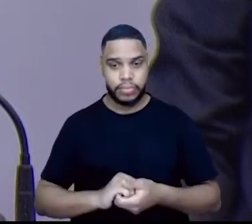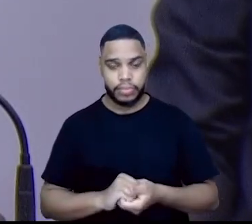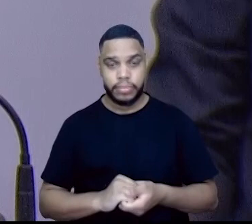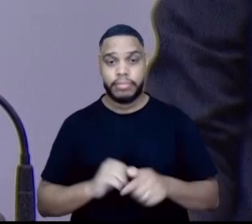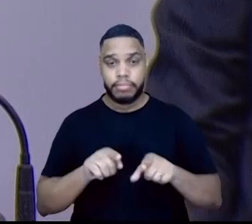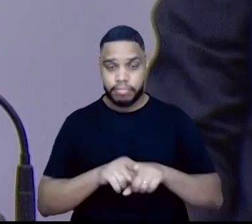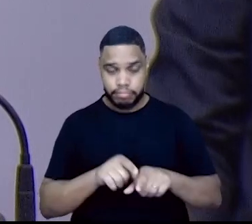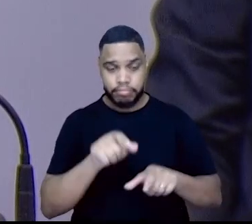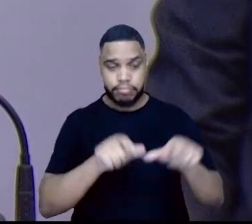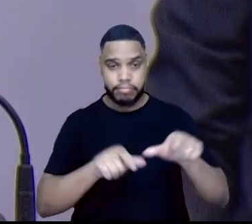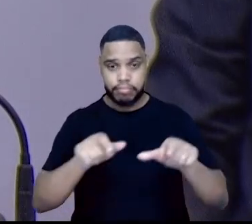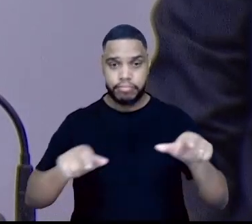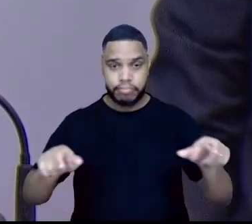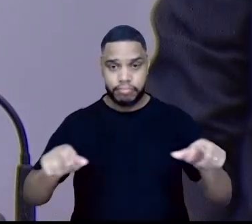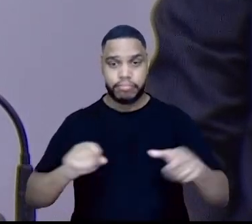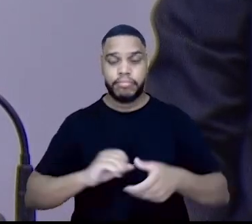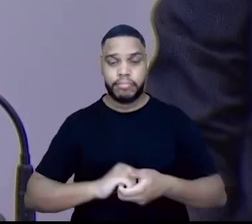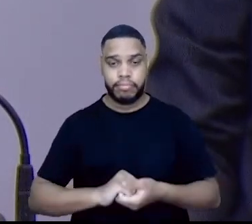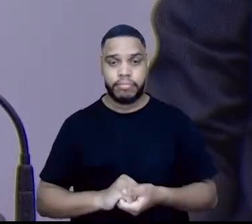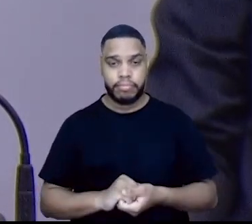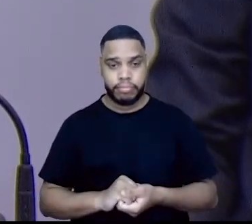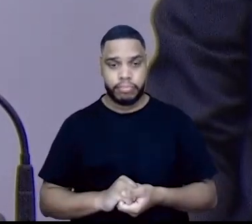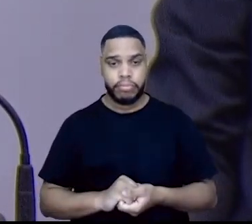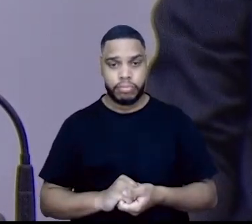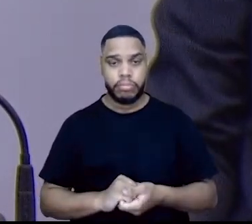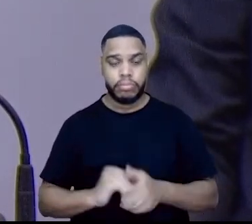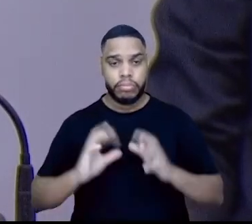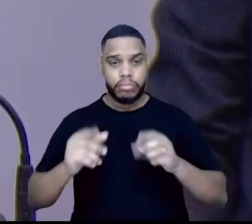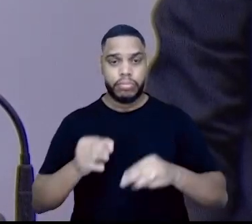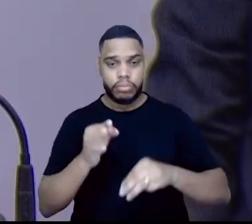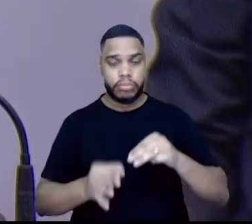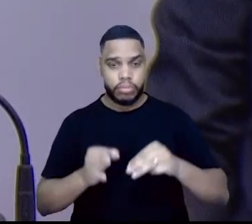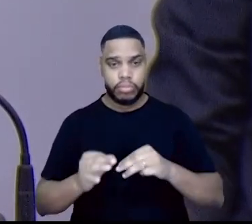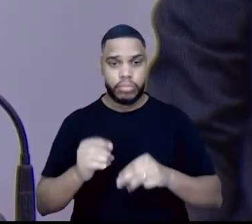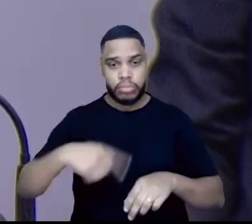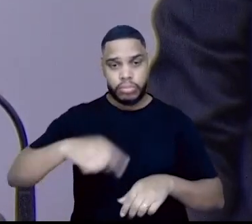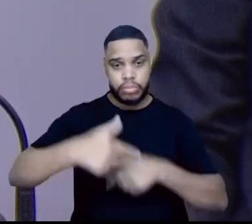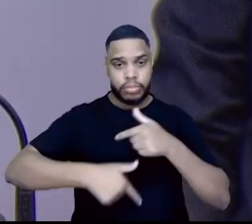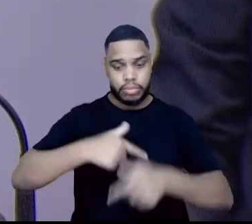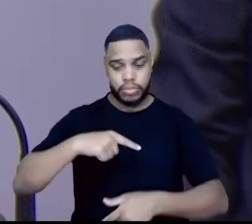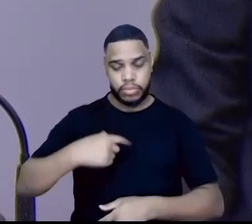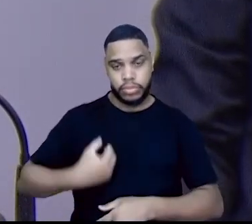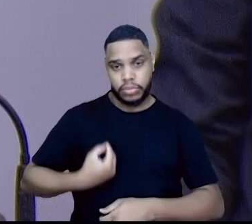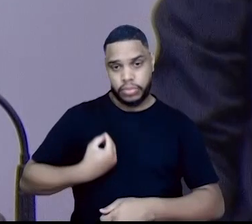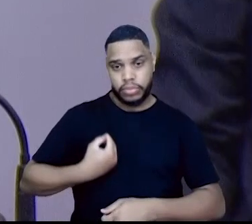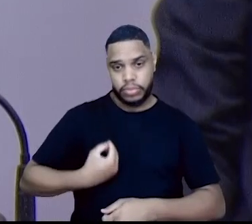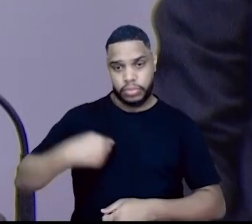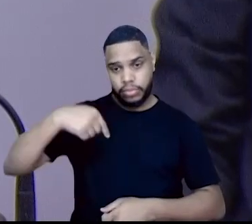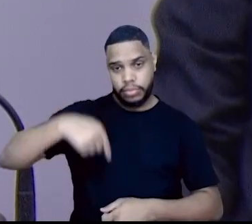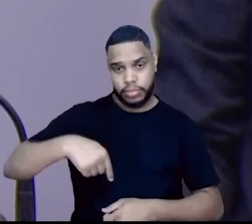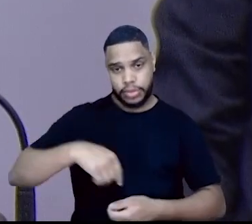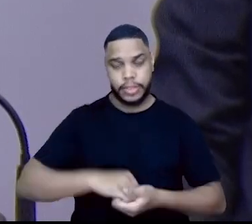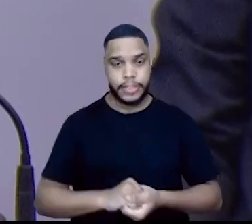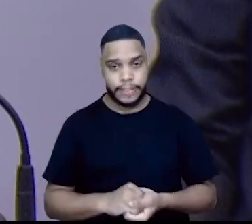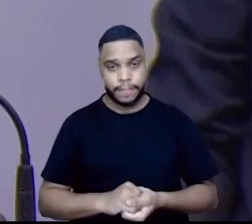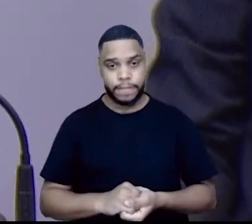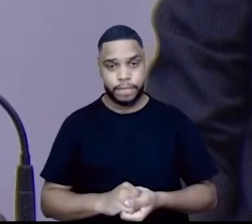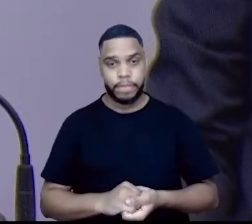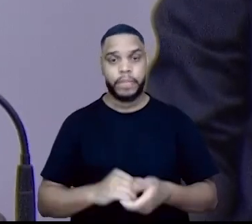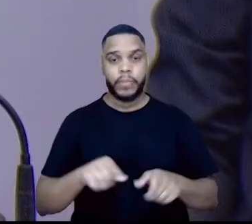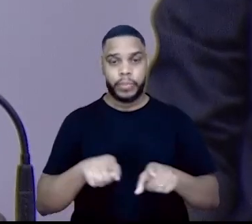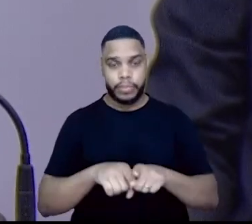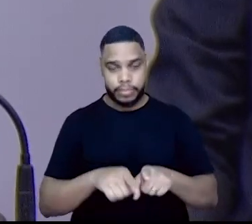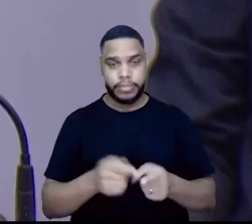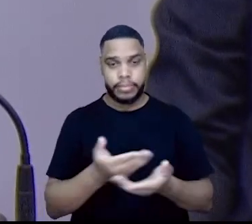Suas Excelências, cumprimento todos os magistrados e magistradas trabalhistas aqui presentes, e, em particular, os meus